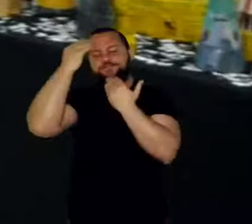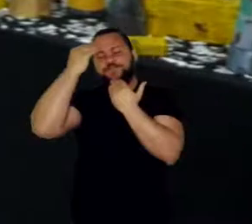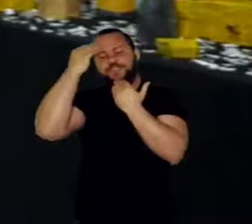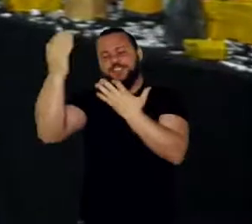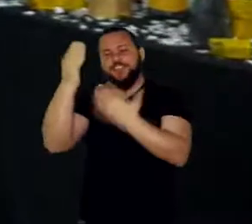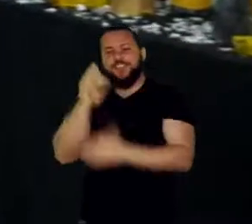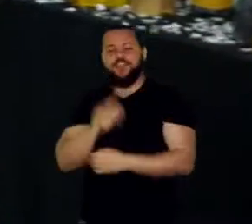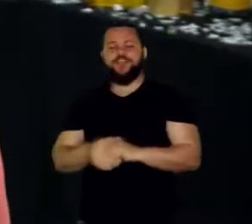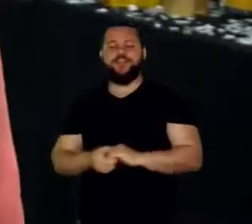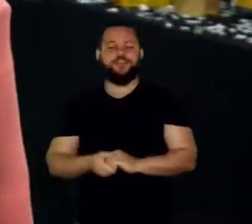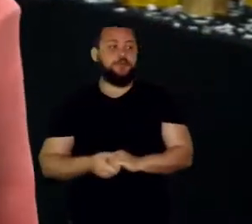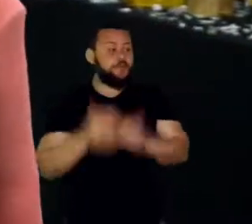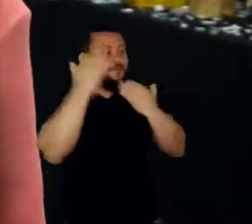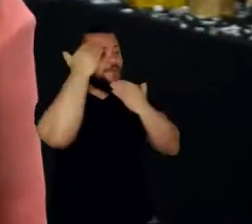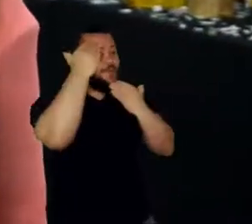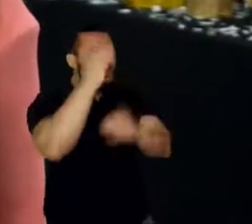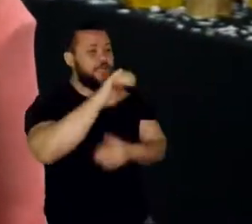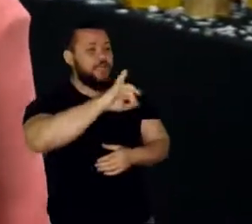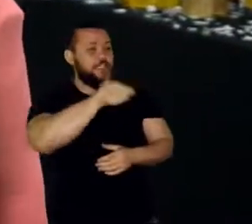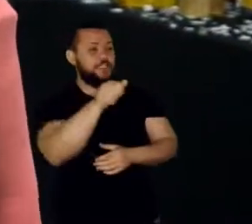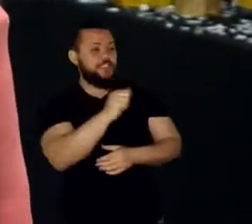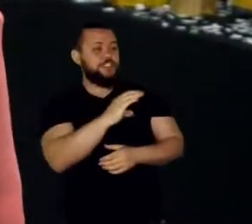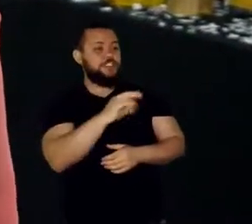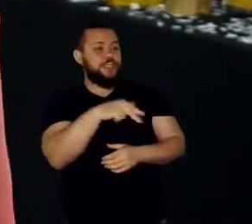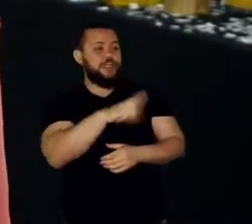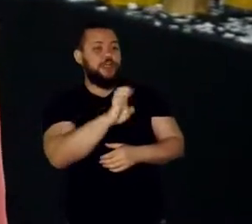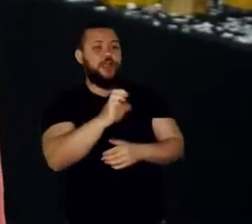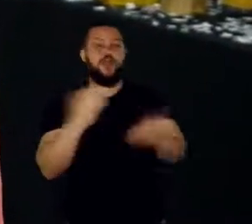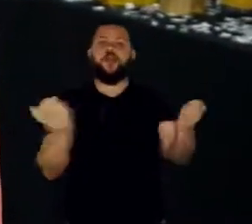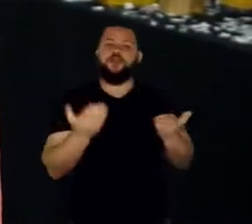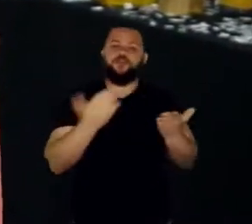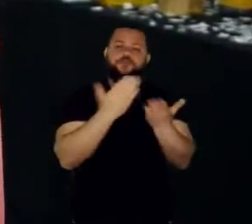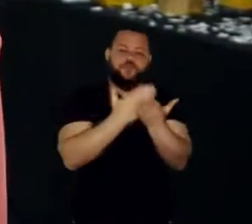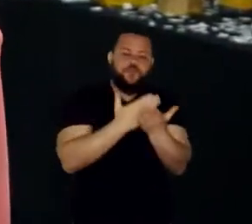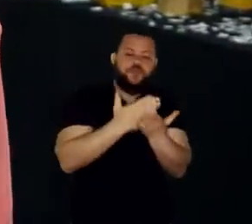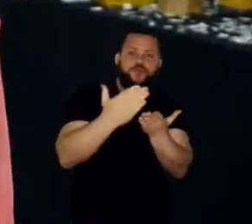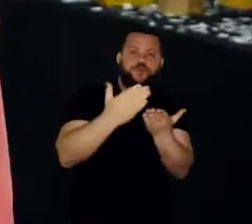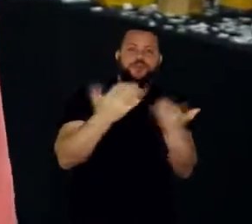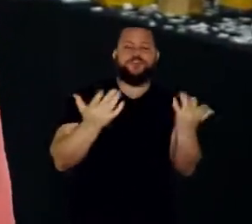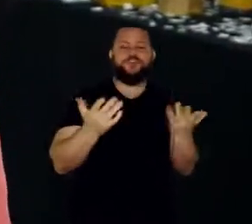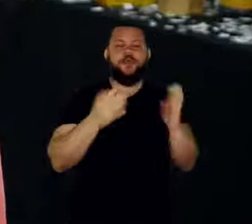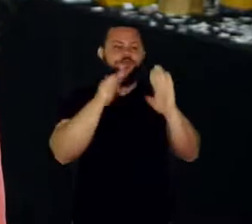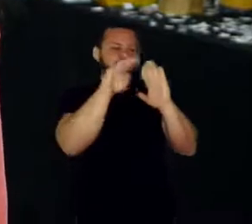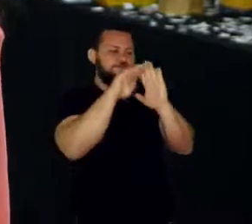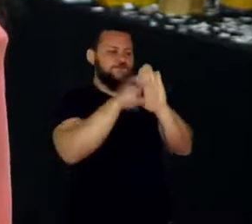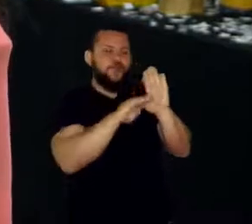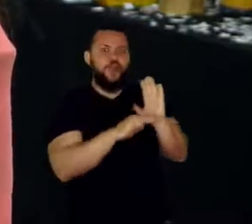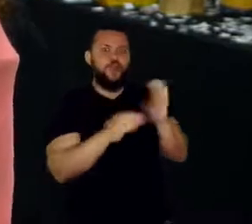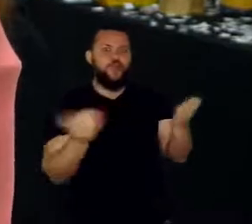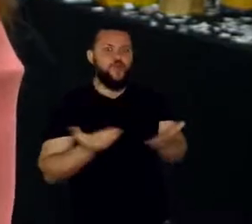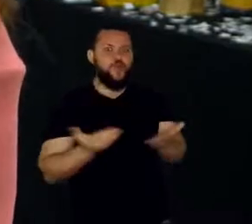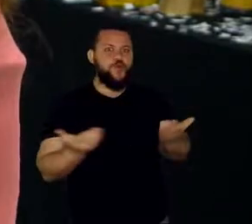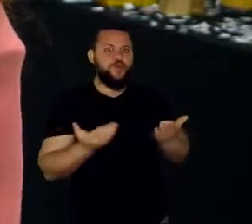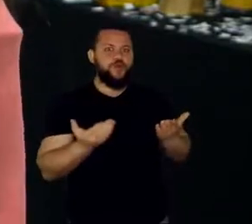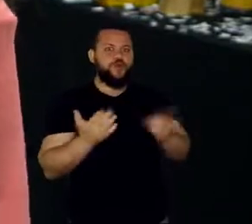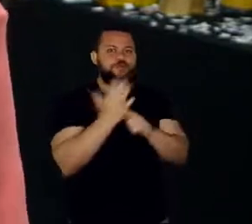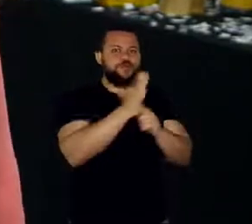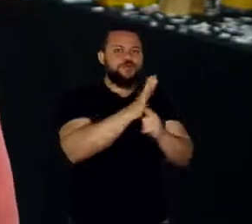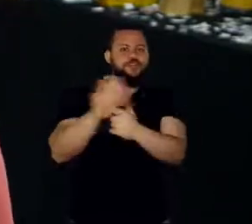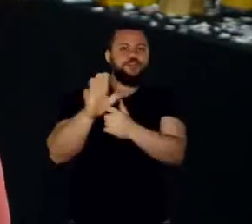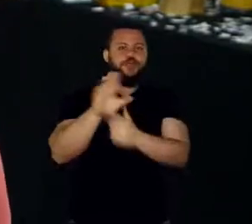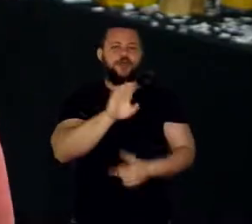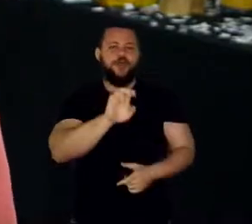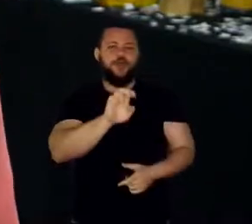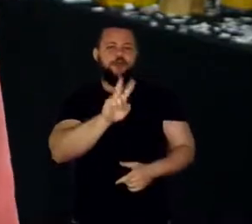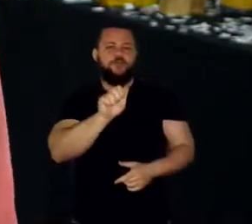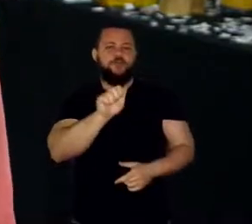Obrigada. Agora sim, vamos iniciar a programação de hoje com a exposição de Evaldo Barros, e eu